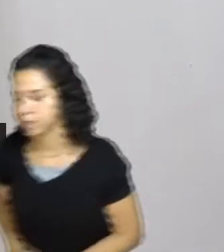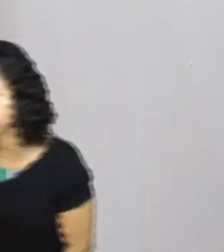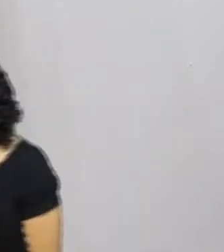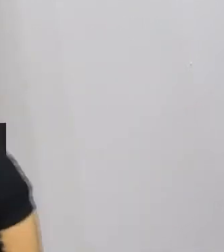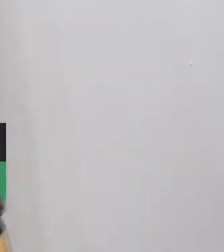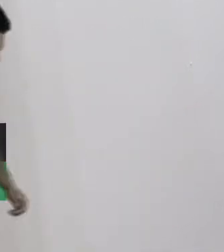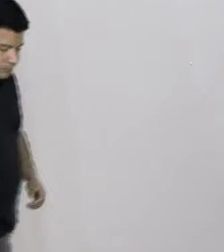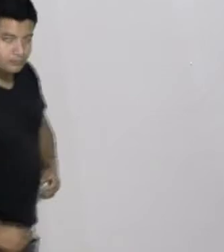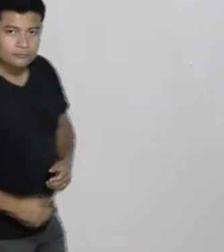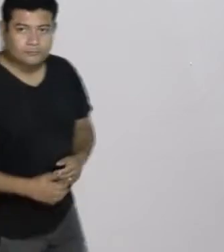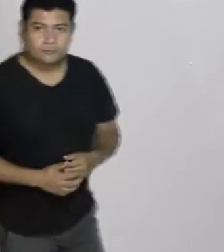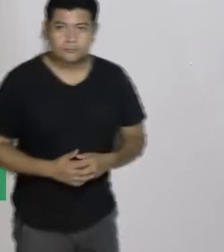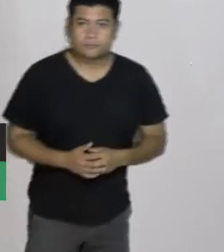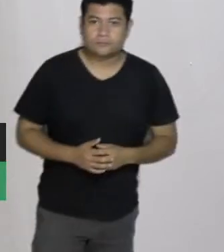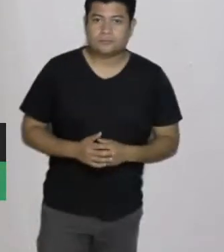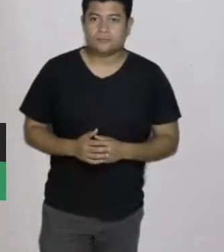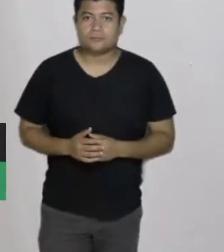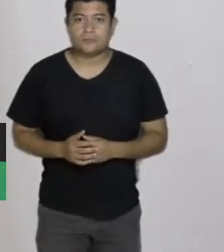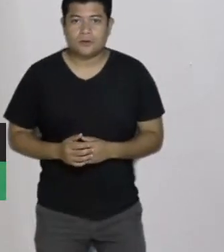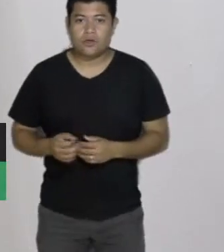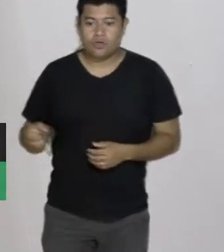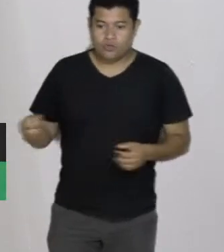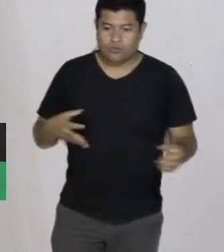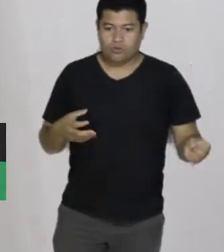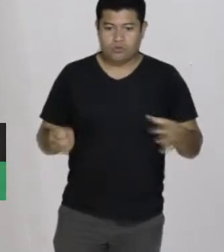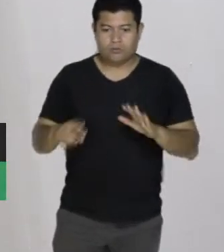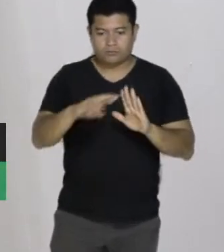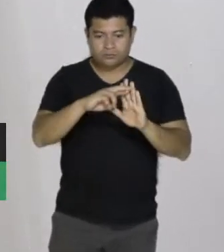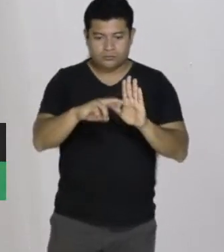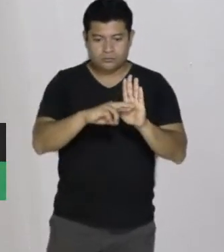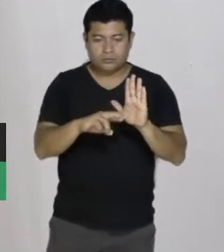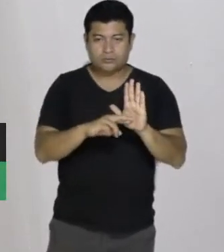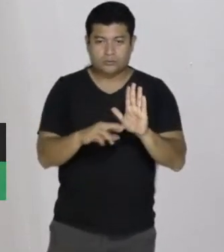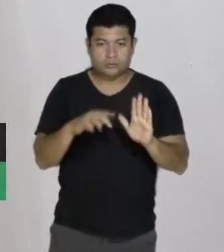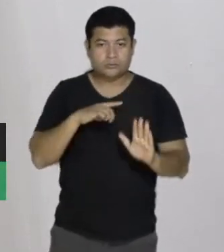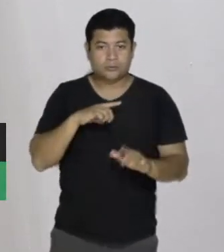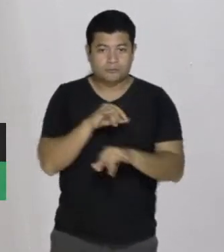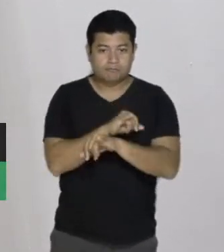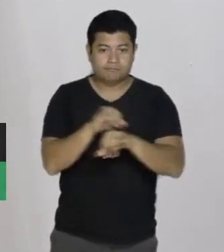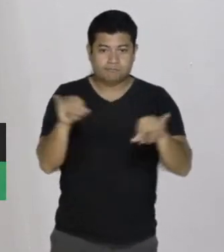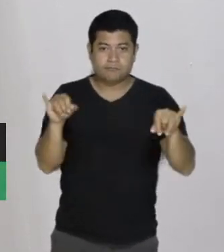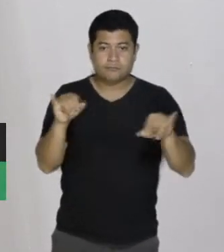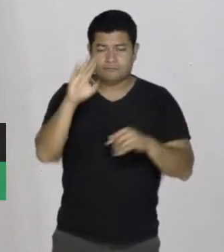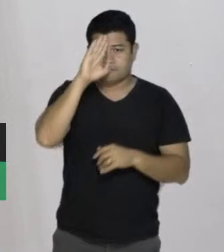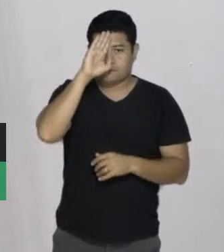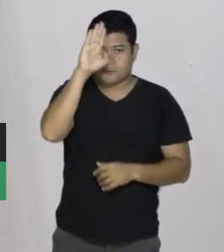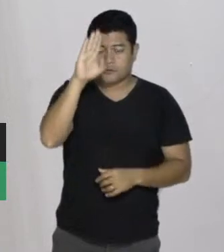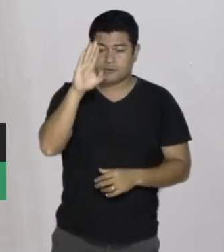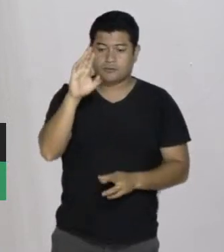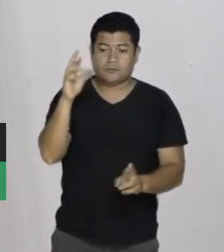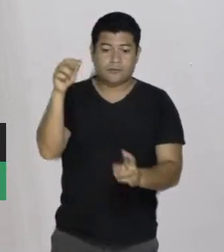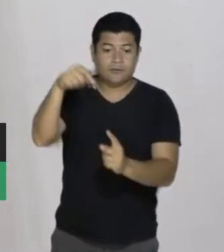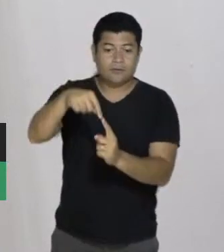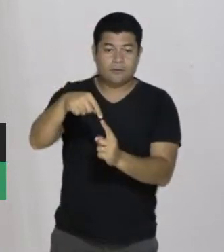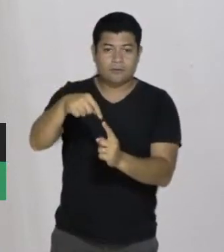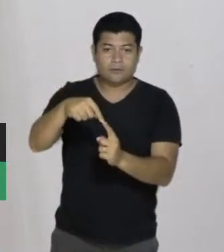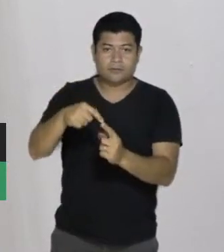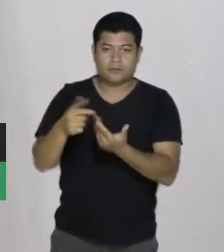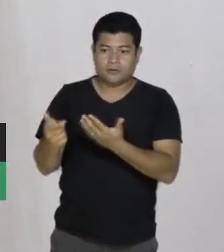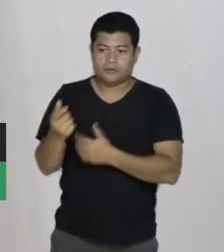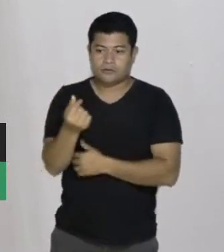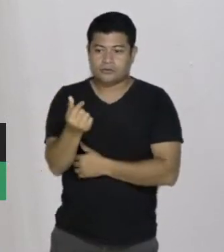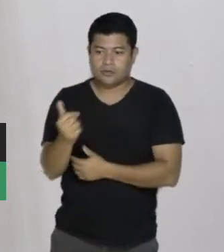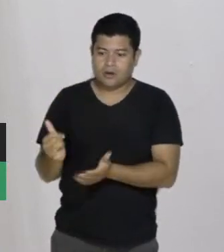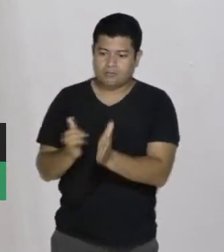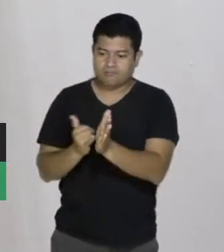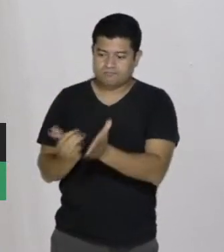e novas regras também serão anunciadas principalmente em relação a captação de investimentos